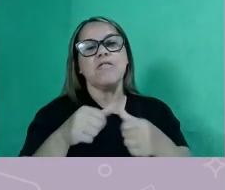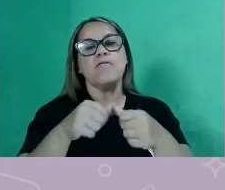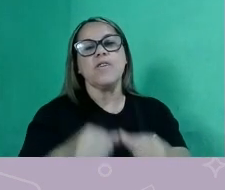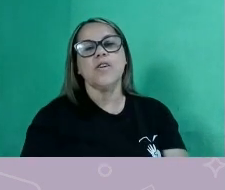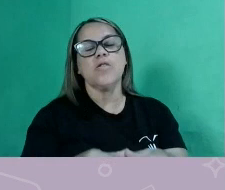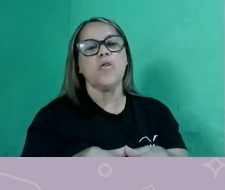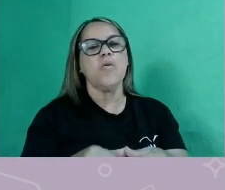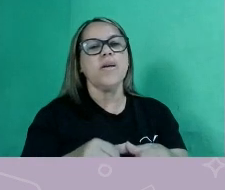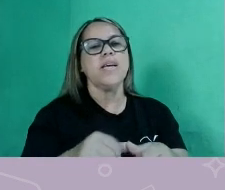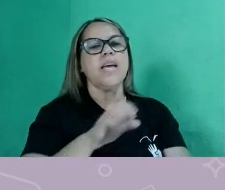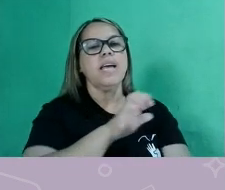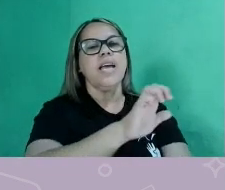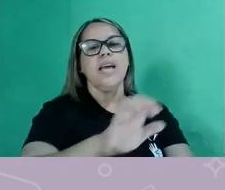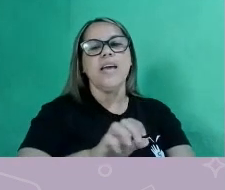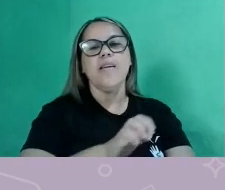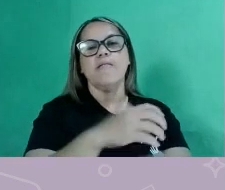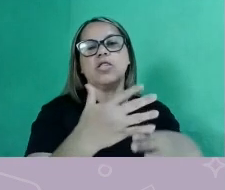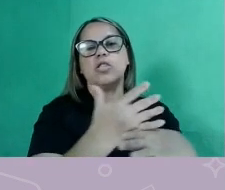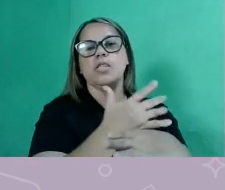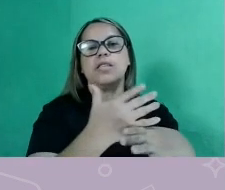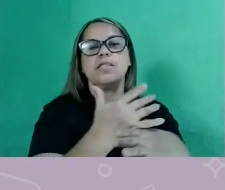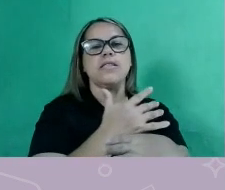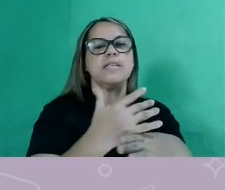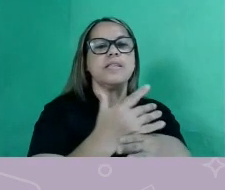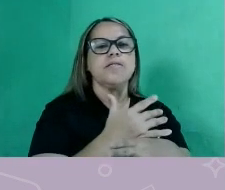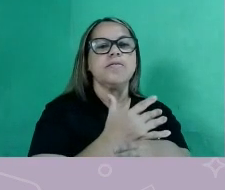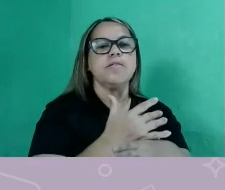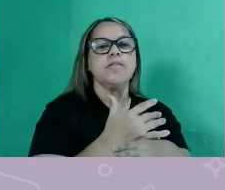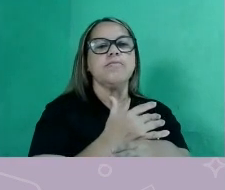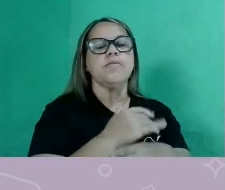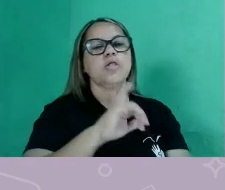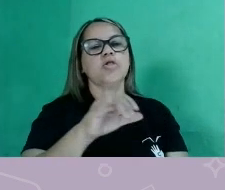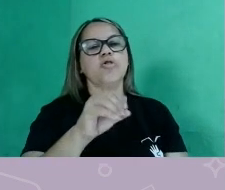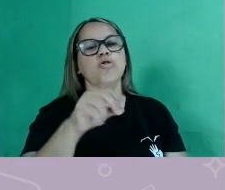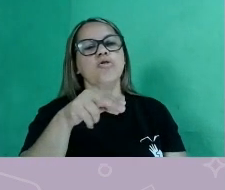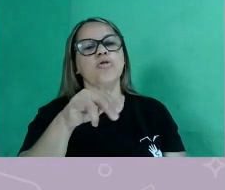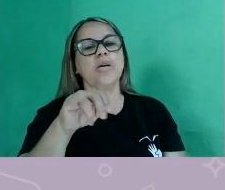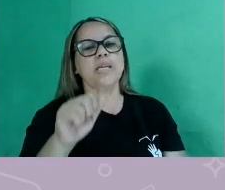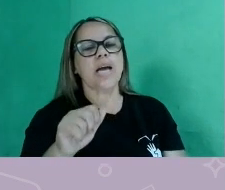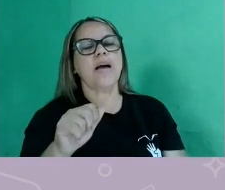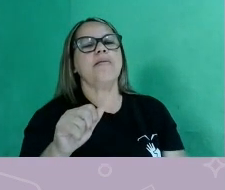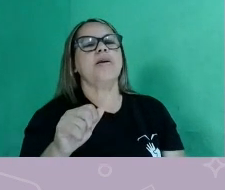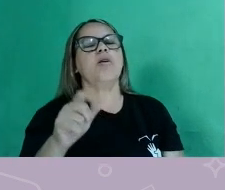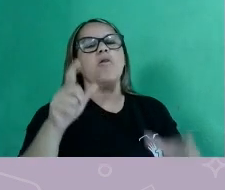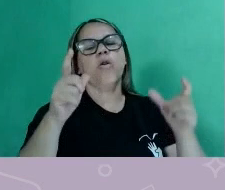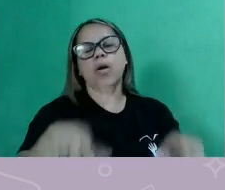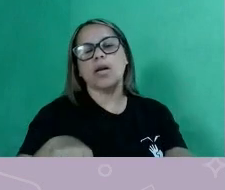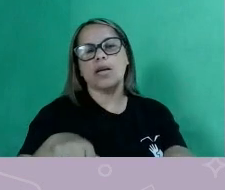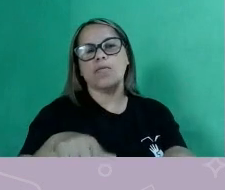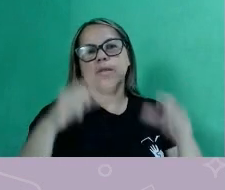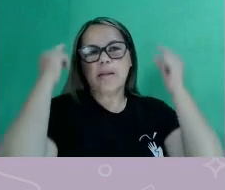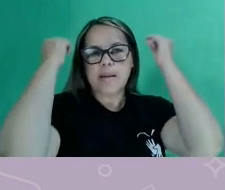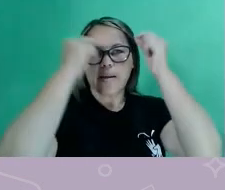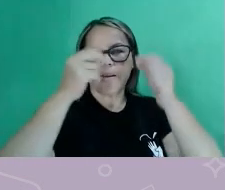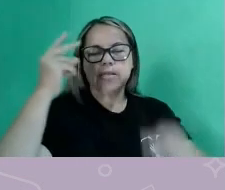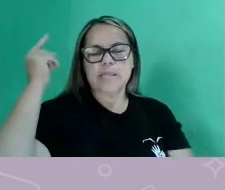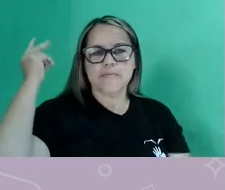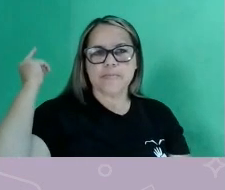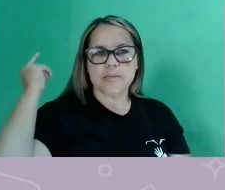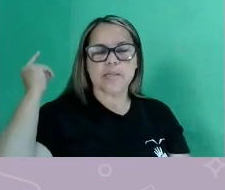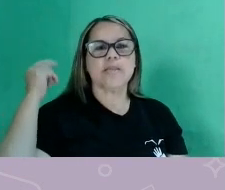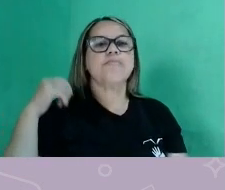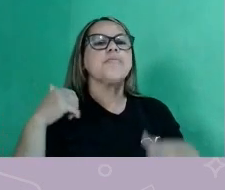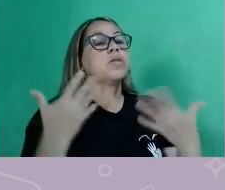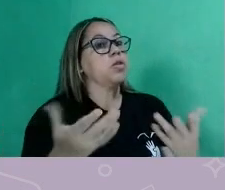as cidades pertencem a Jônia Jônia é uma região da Grécia Antiga certo beleza isso eles